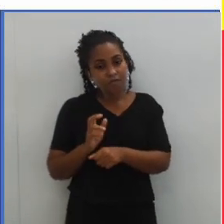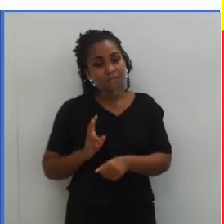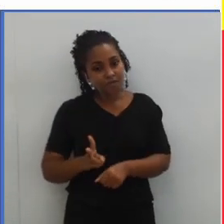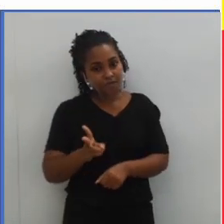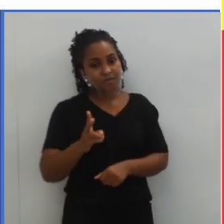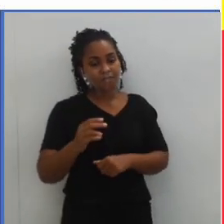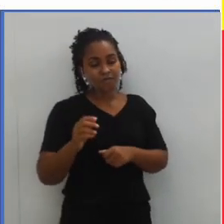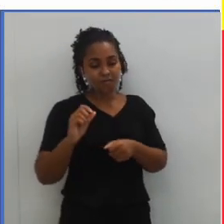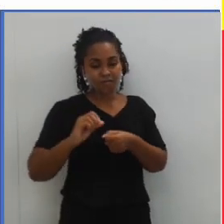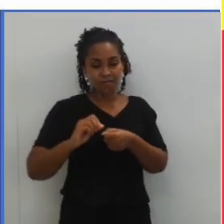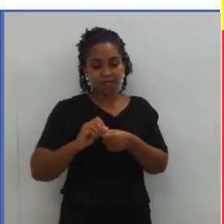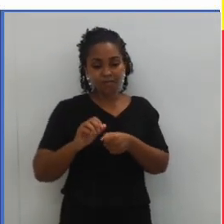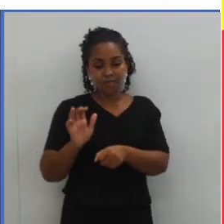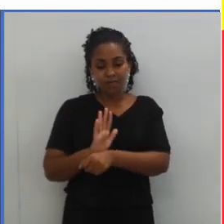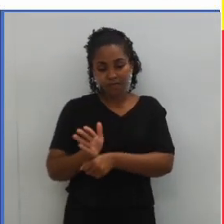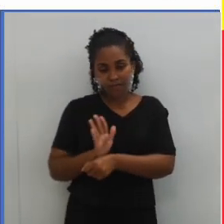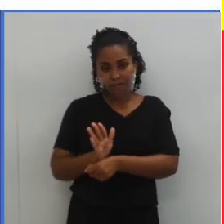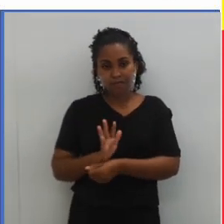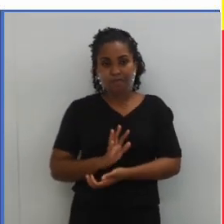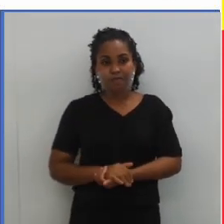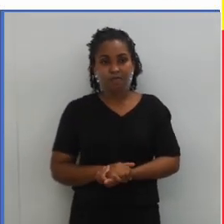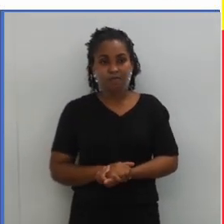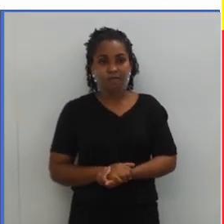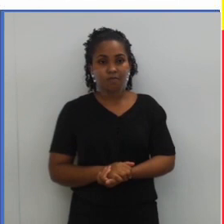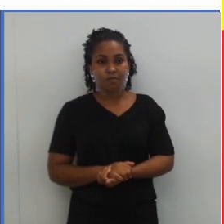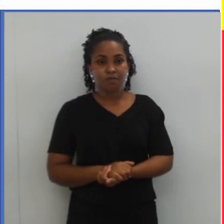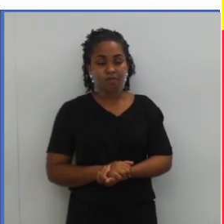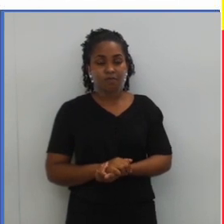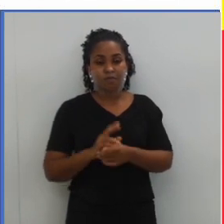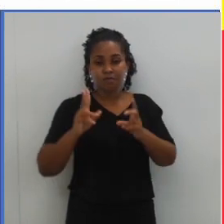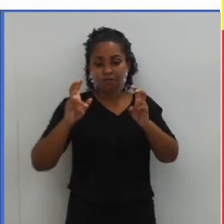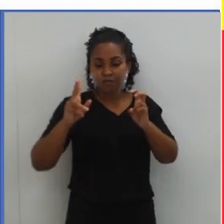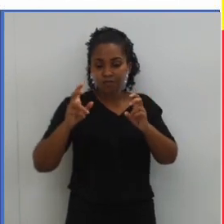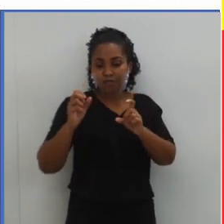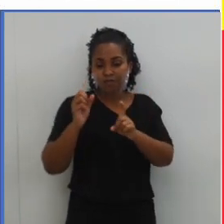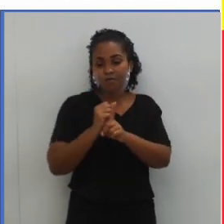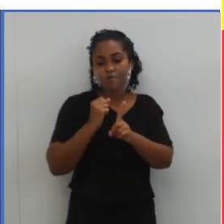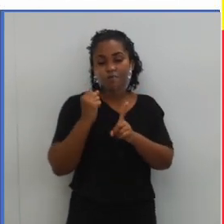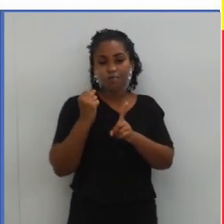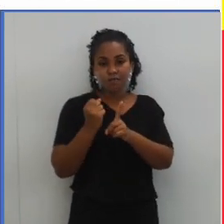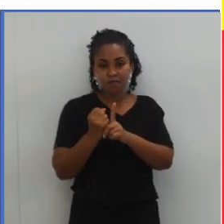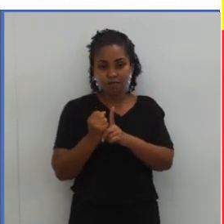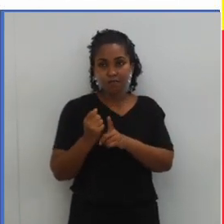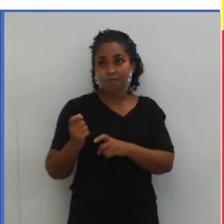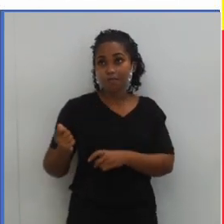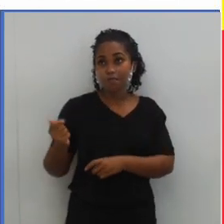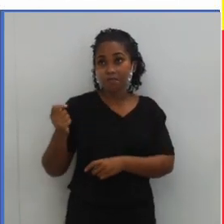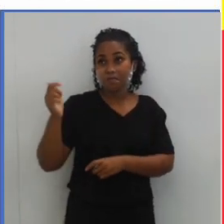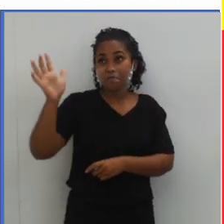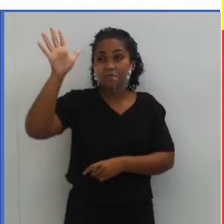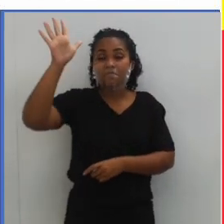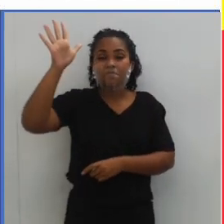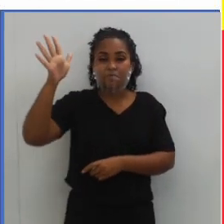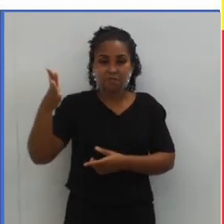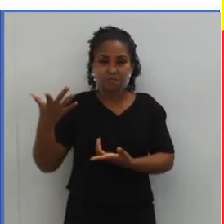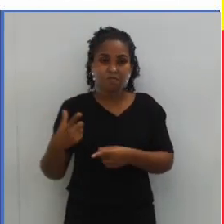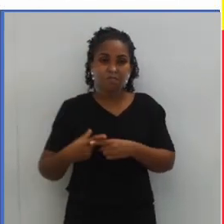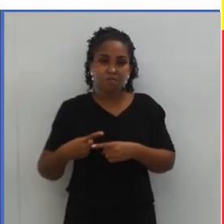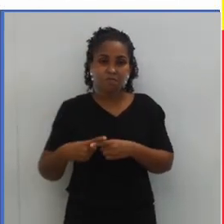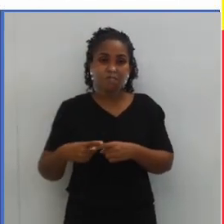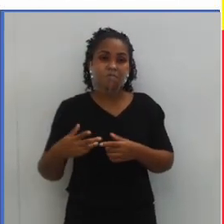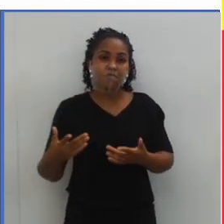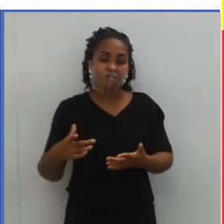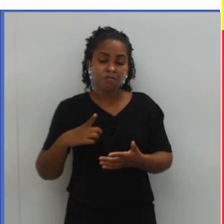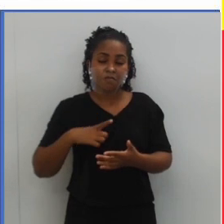filmes, né, com a temática mais social, mas que também não fossem grandes produções que se gastassem muito. Né?